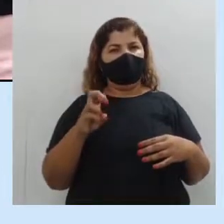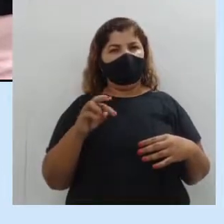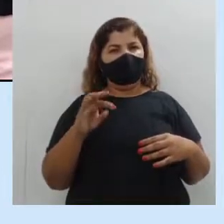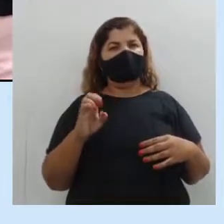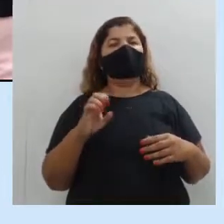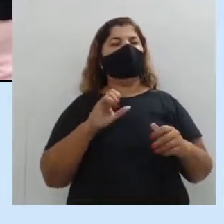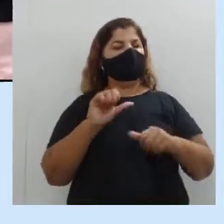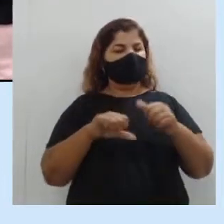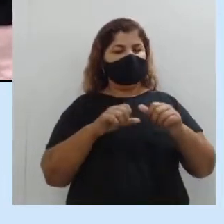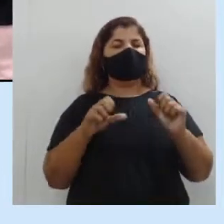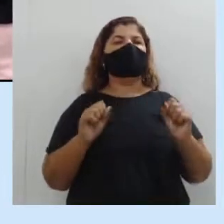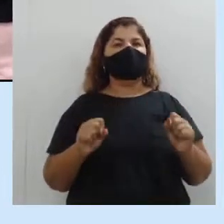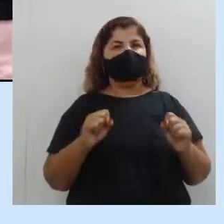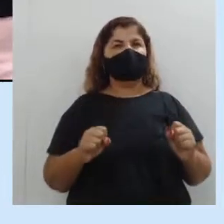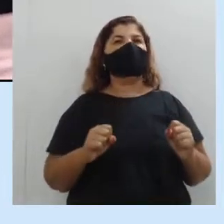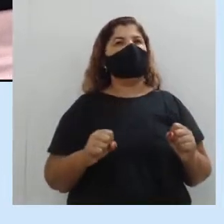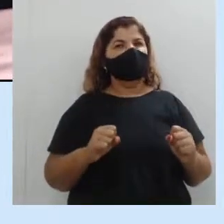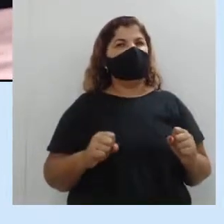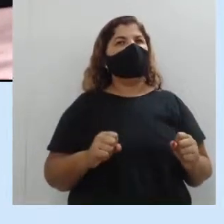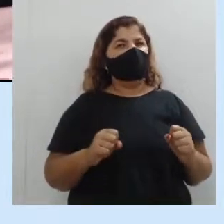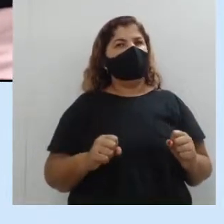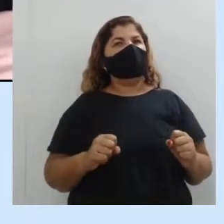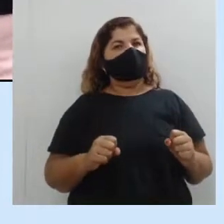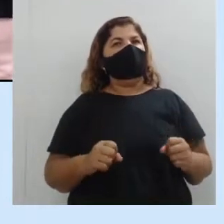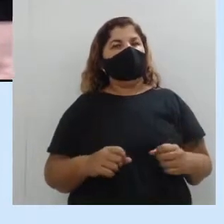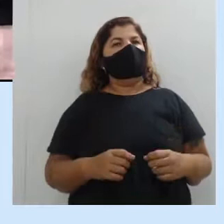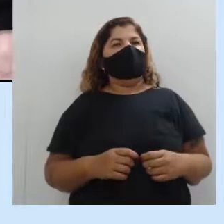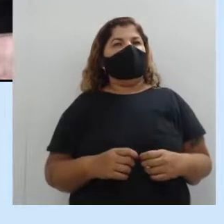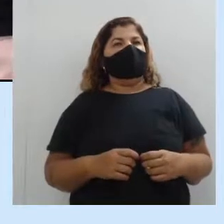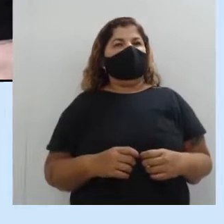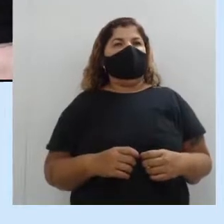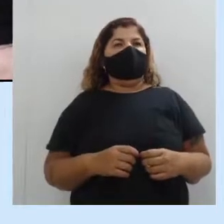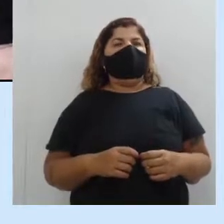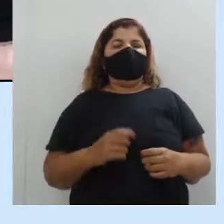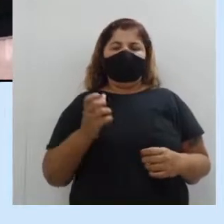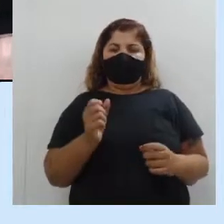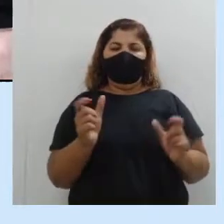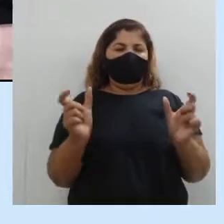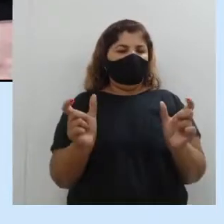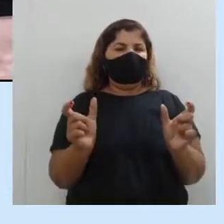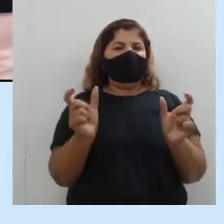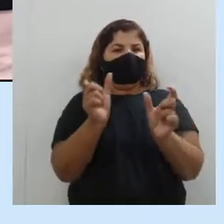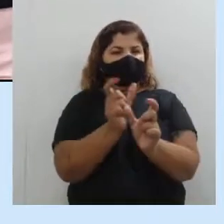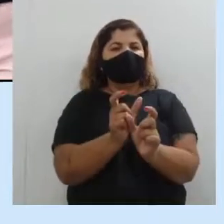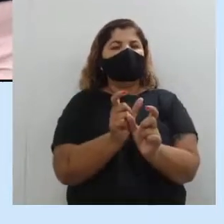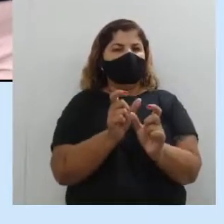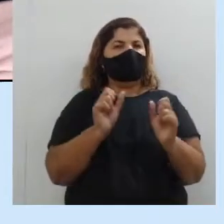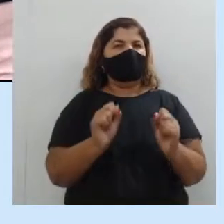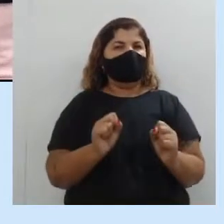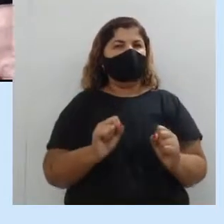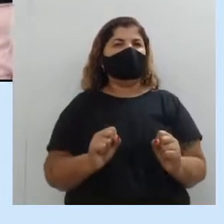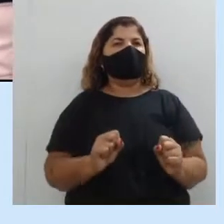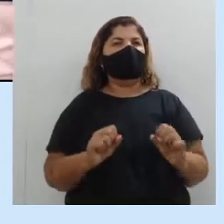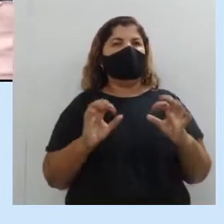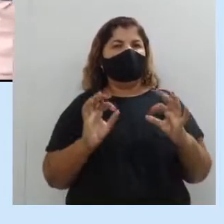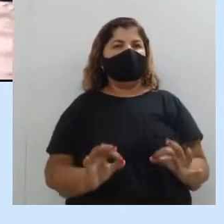terceiro quadrinho, certamente. Né? Não cabe? Pois é, cabe. Né? Então está correta.